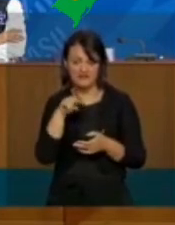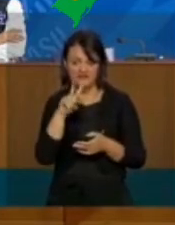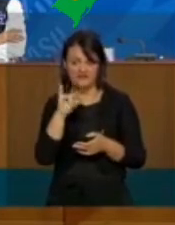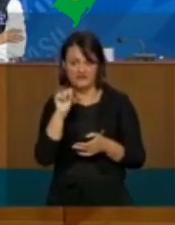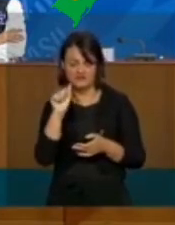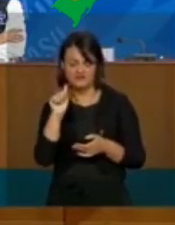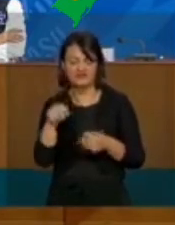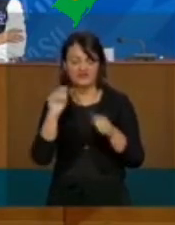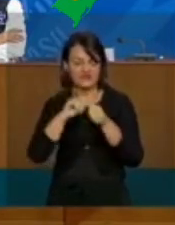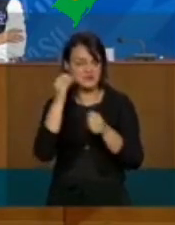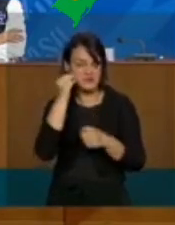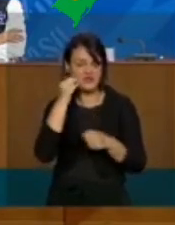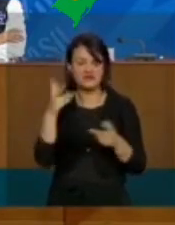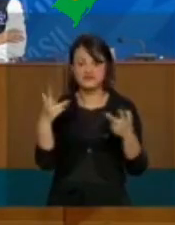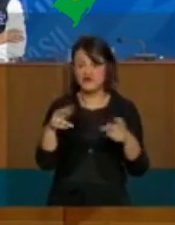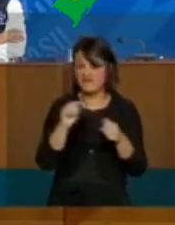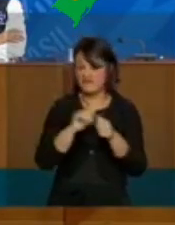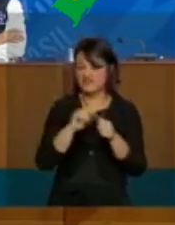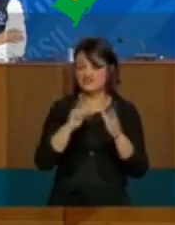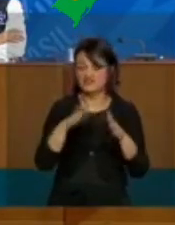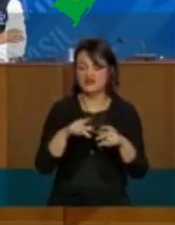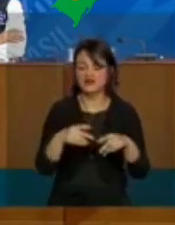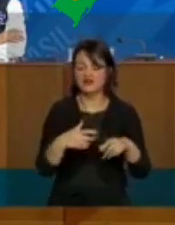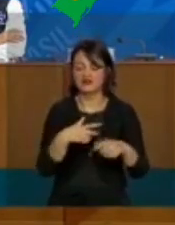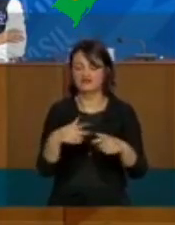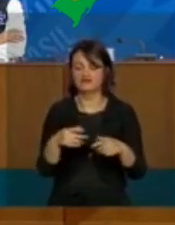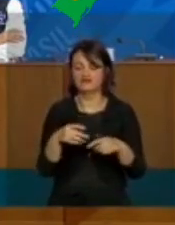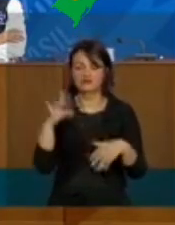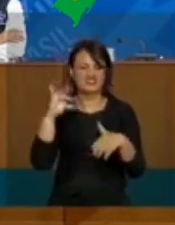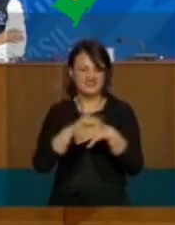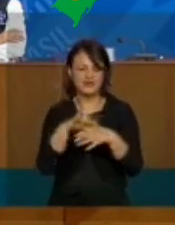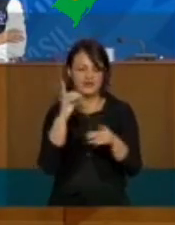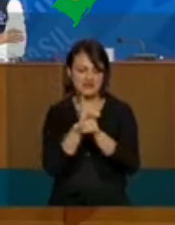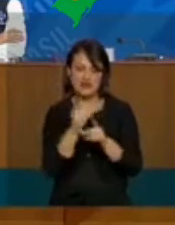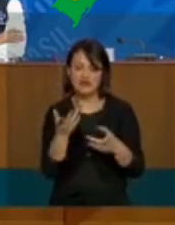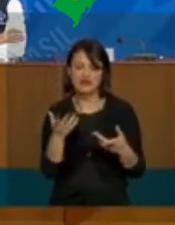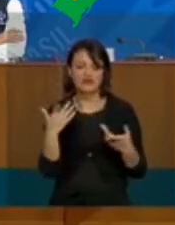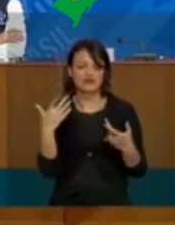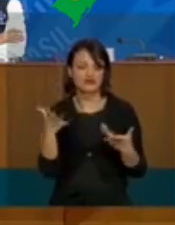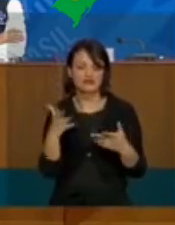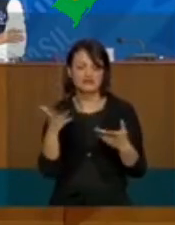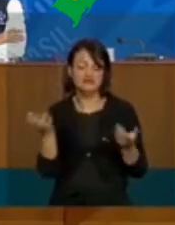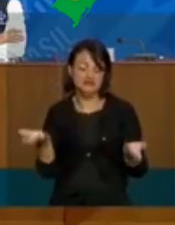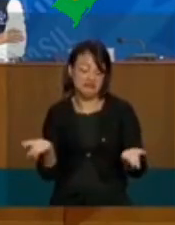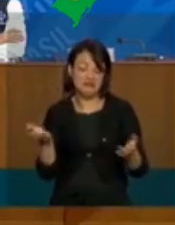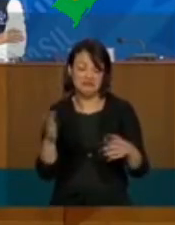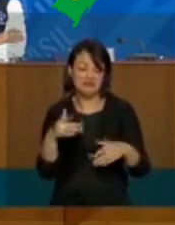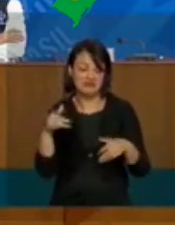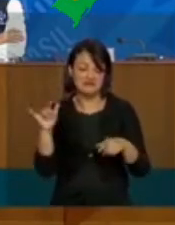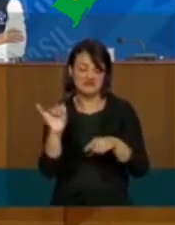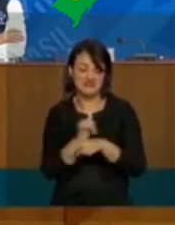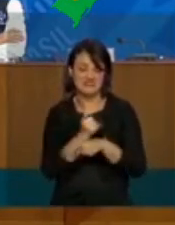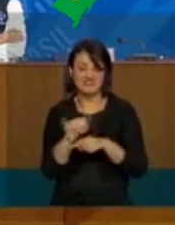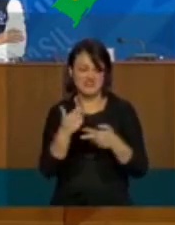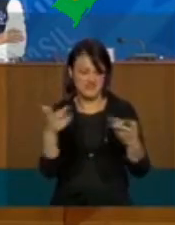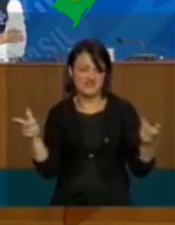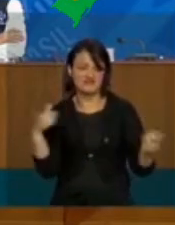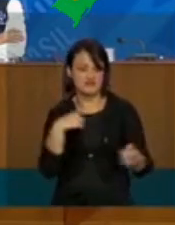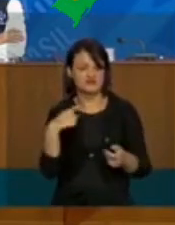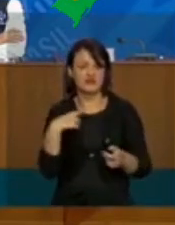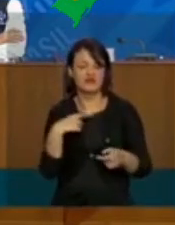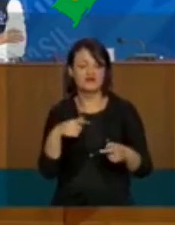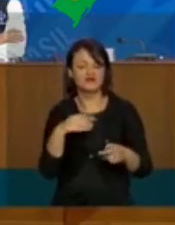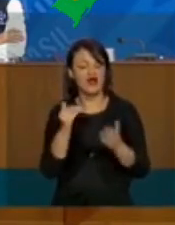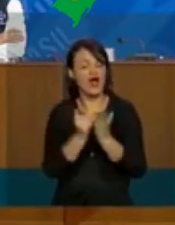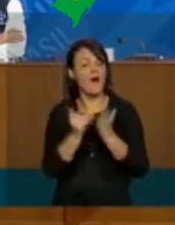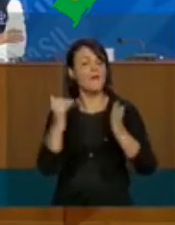poder fazer, igual fazem, já fazem de HIV. Enfim, nós temos aí bastante ferramentas para aumentar